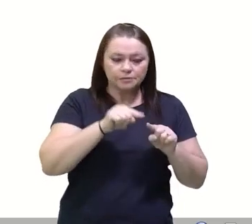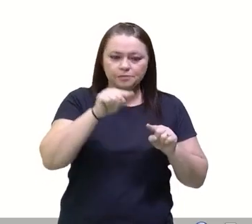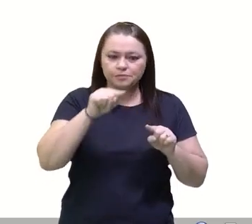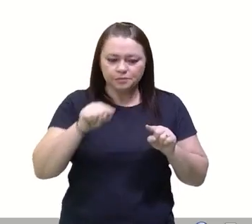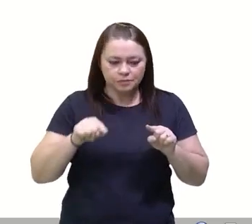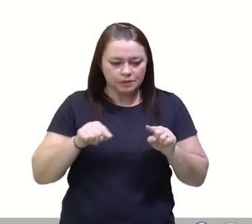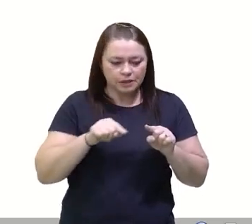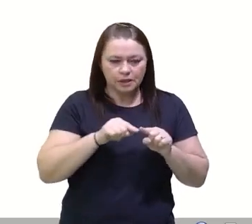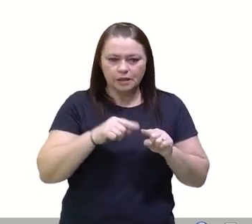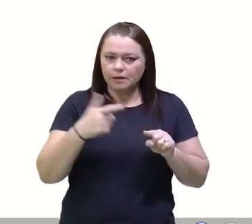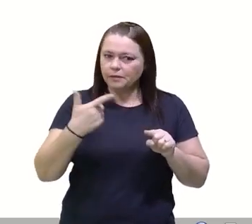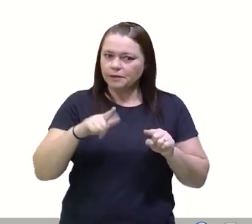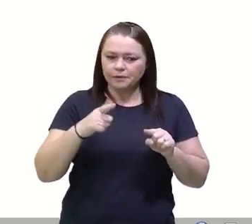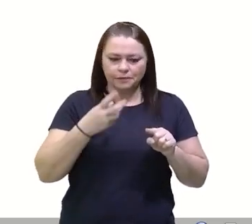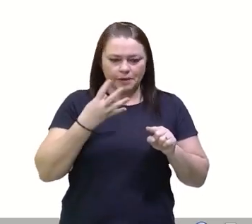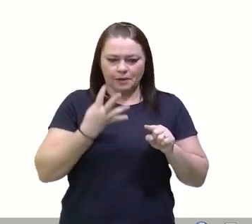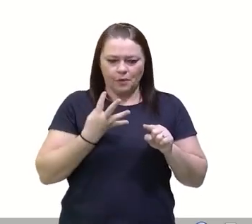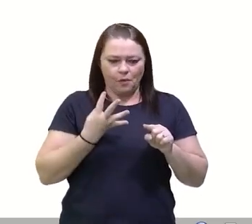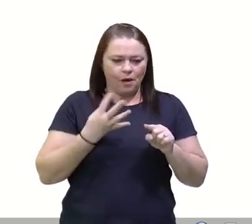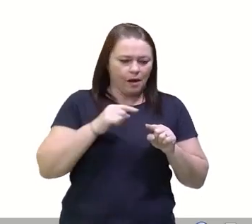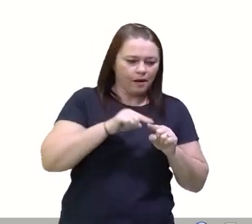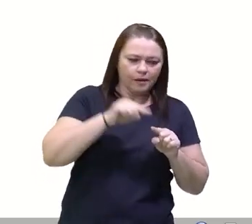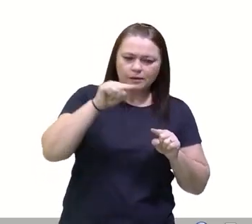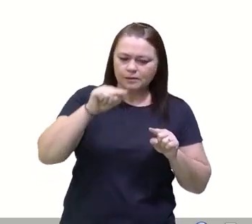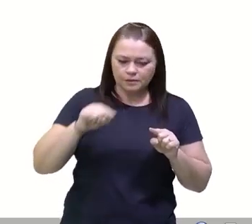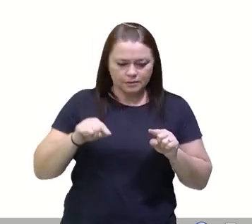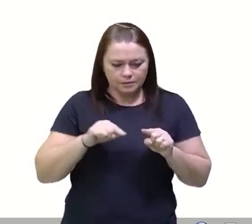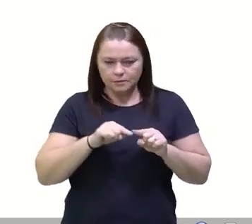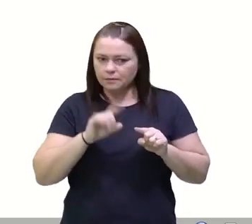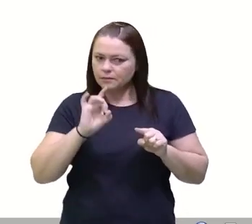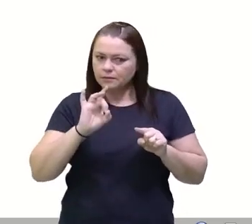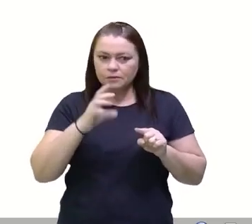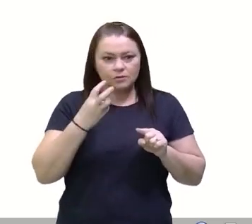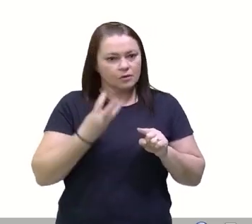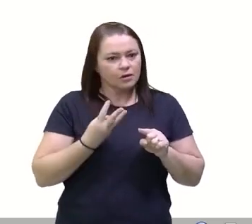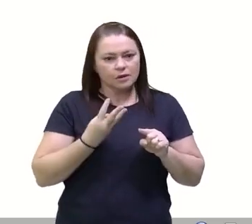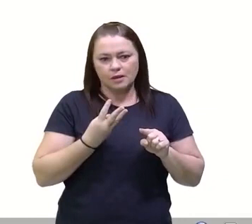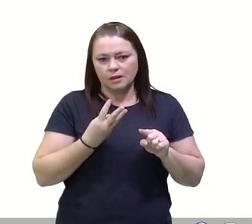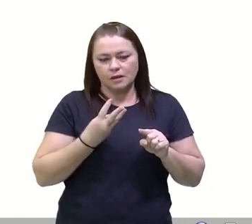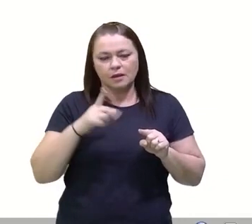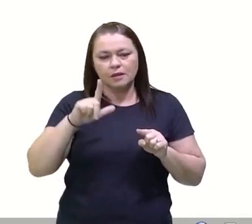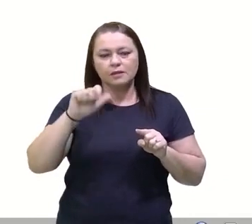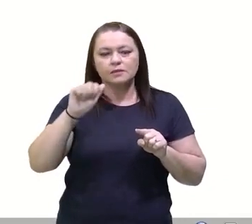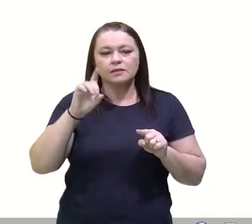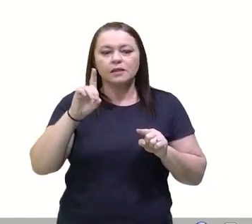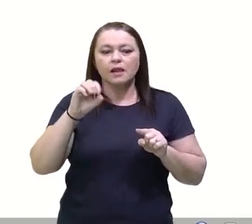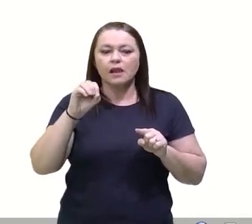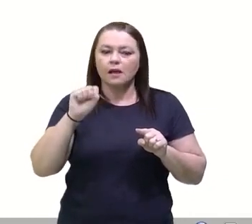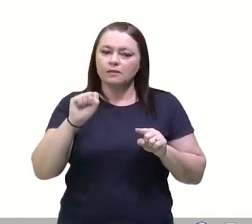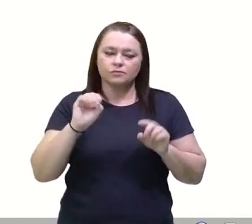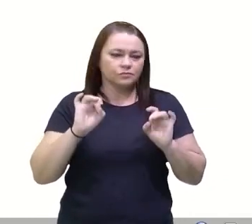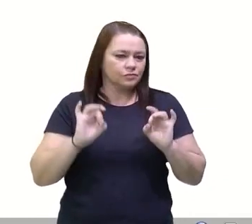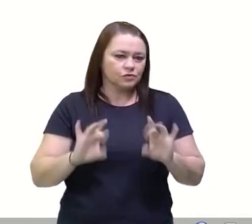nessa classificação de quadrilátero. Por quê? Porque o triângulo possui 3